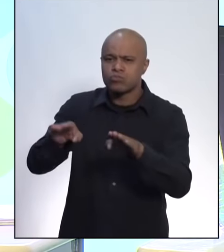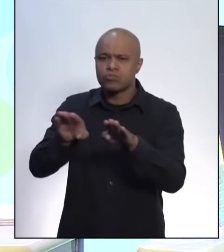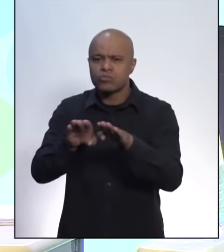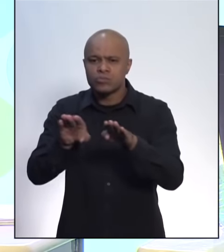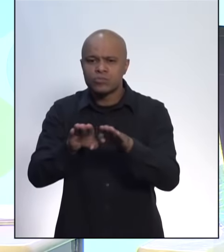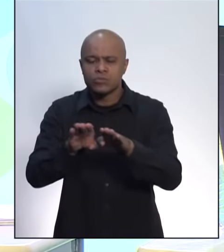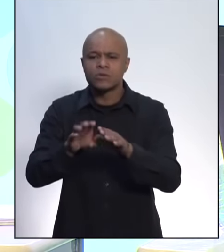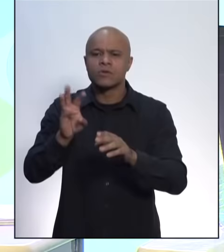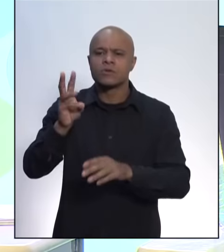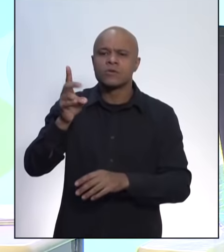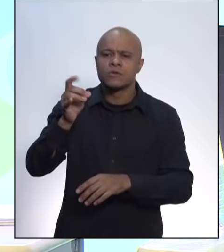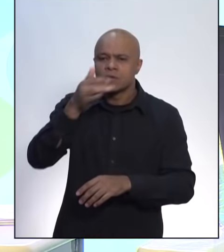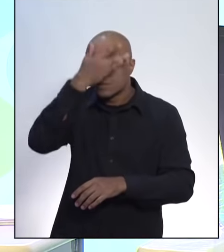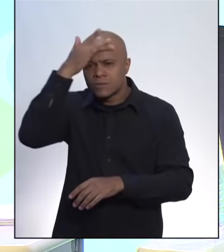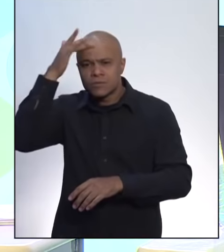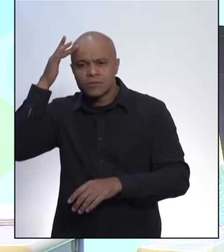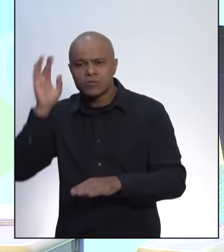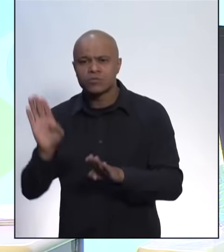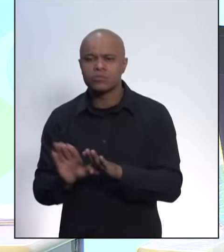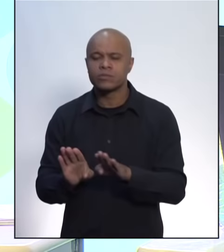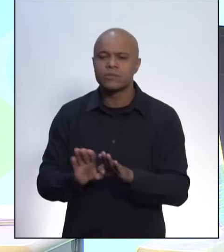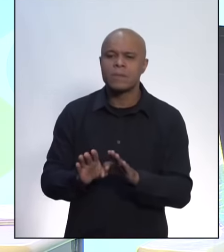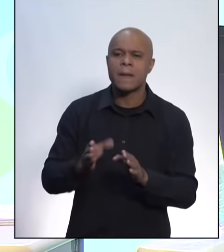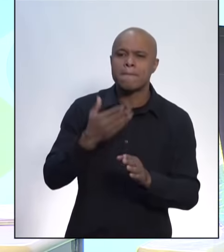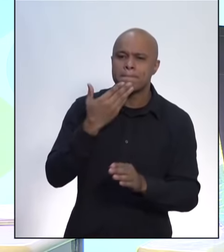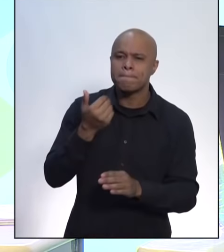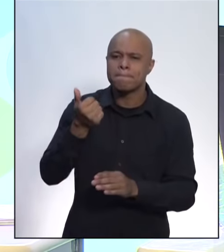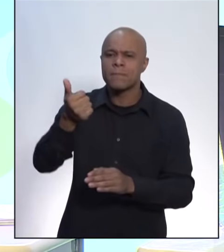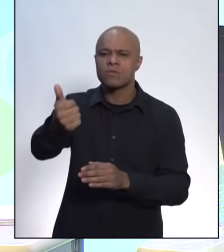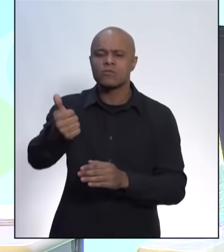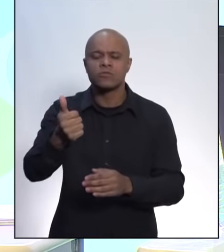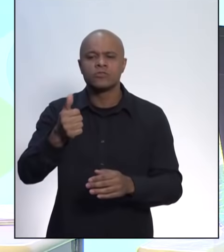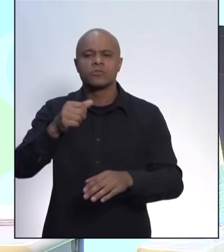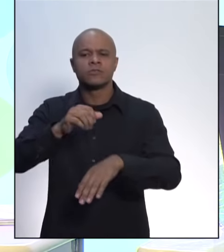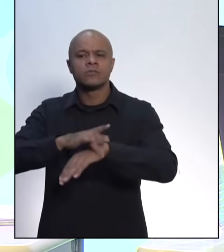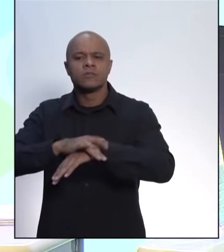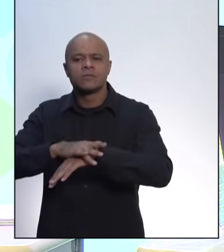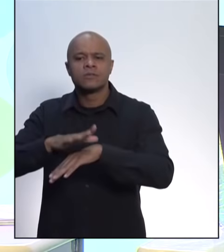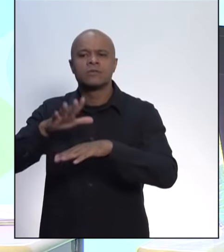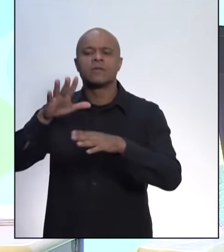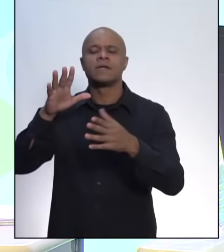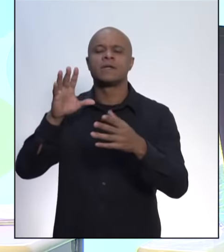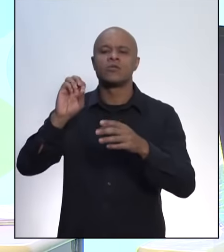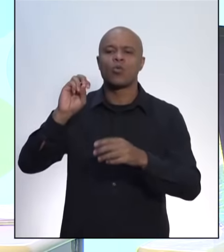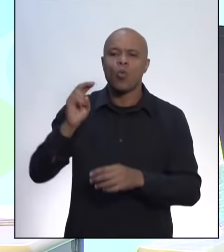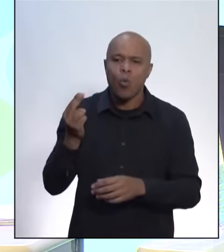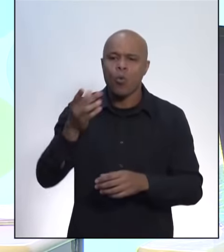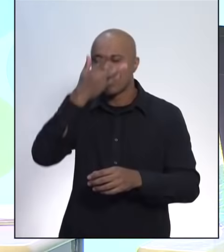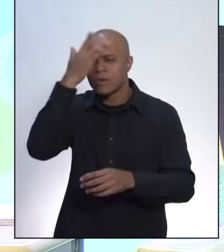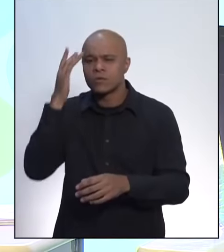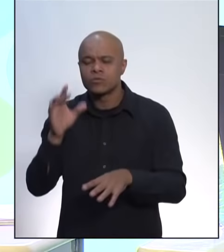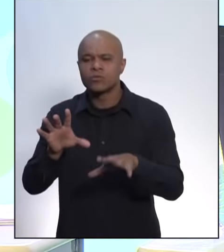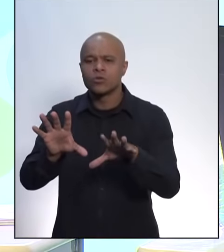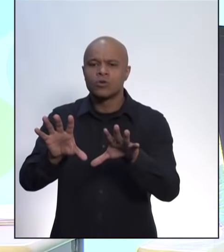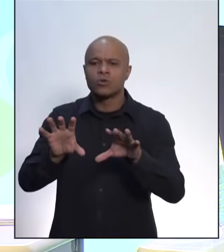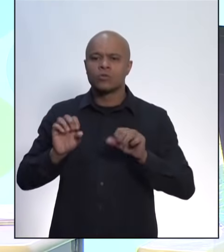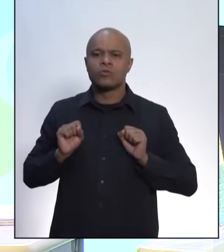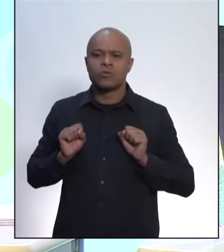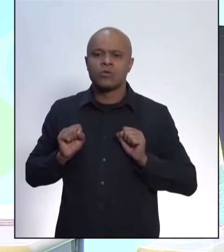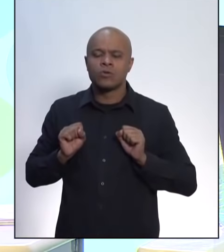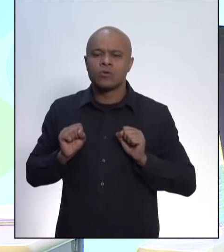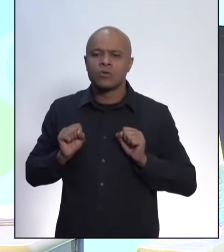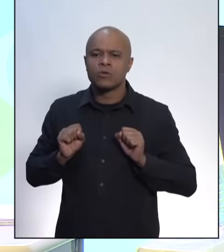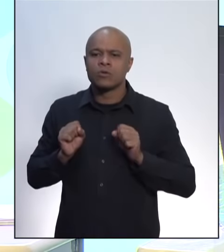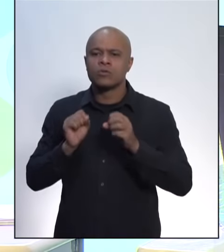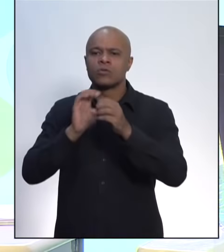quantidade de pessoas enfim que estão melhorando que estão adquirindo o vírus mas eles estão procurando